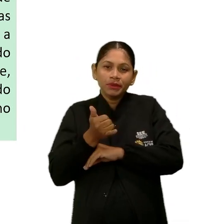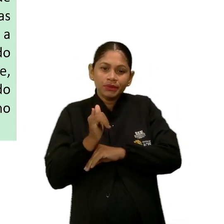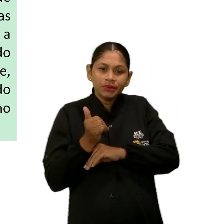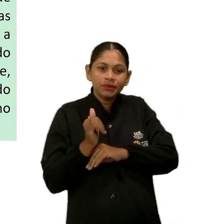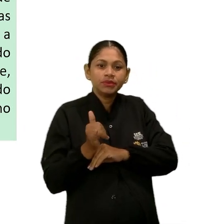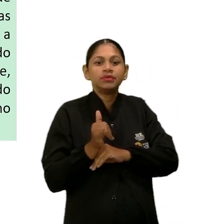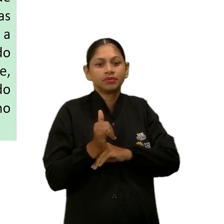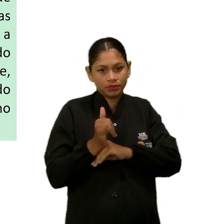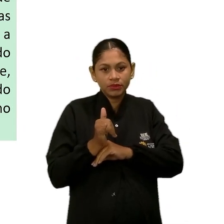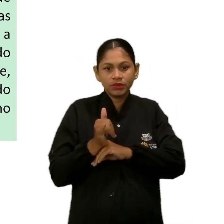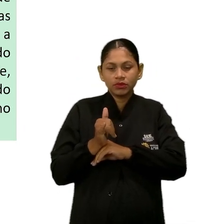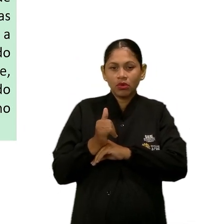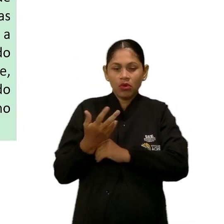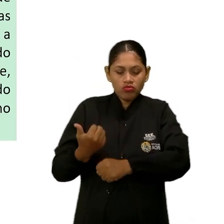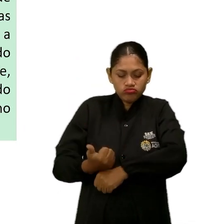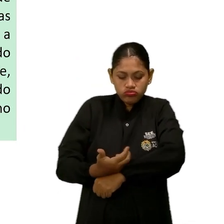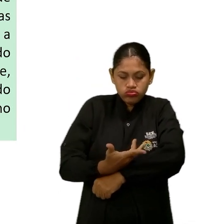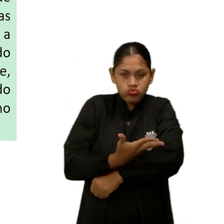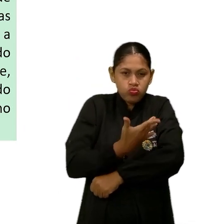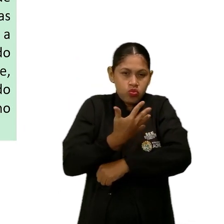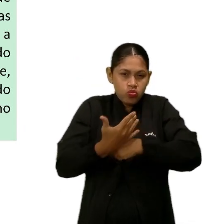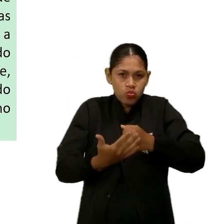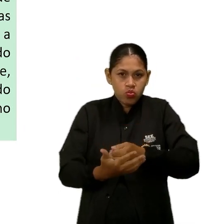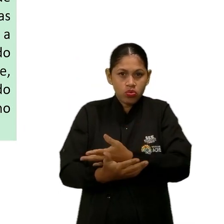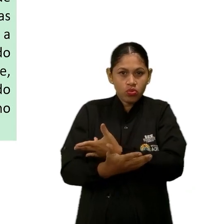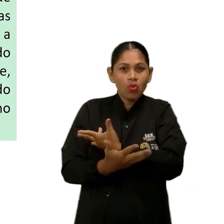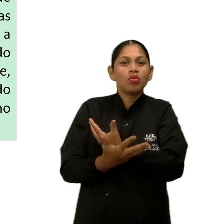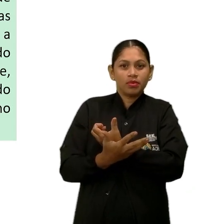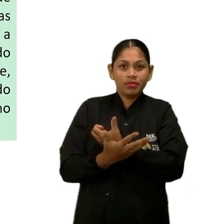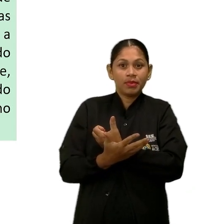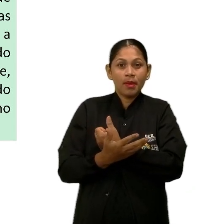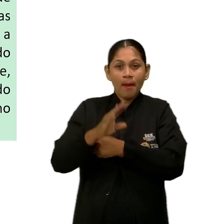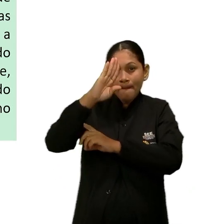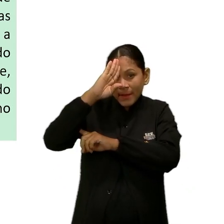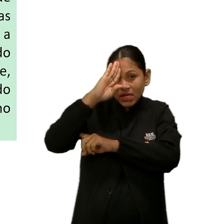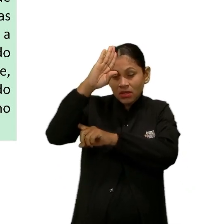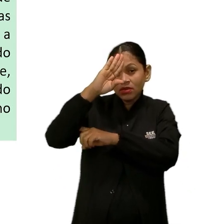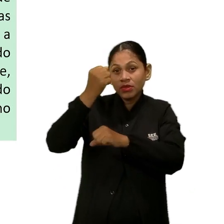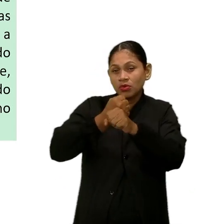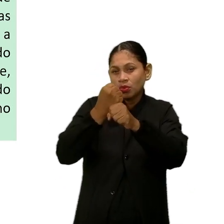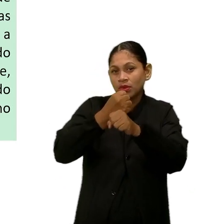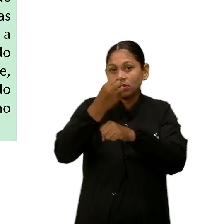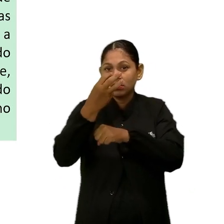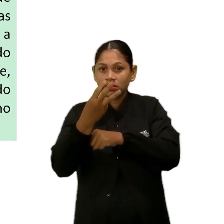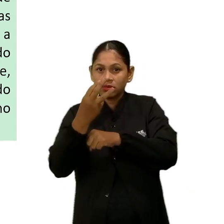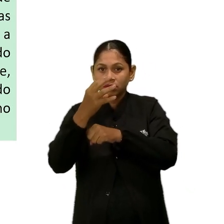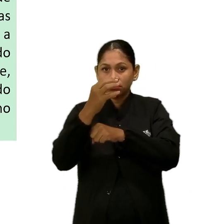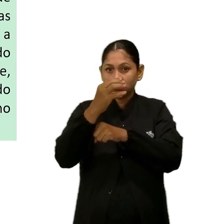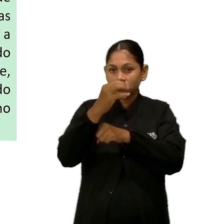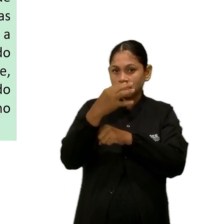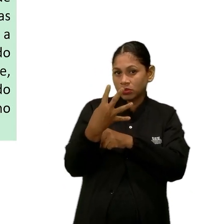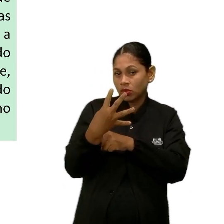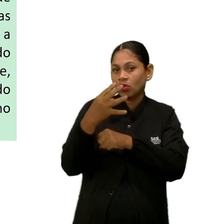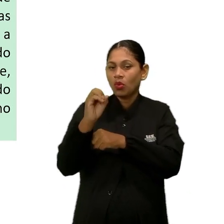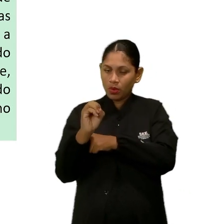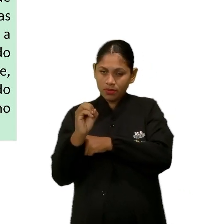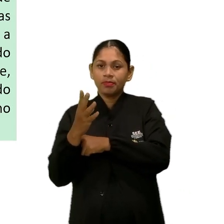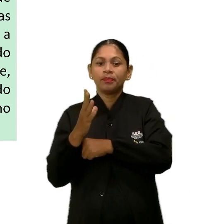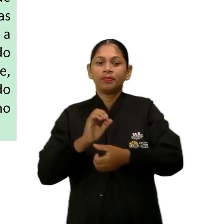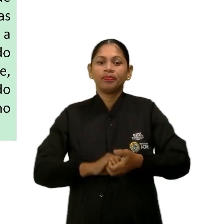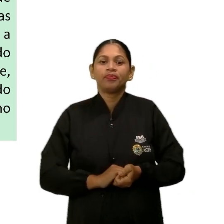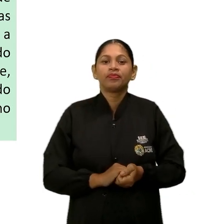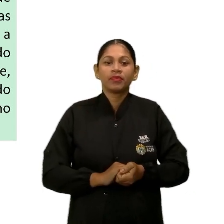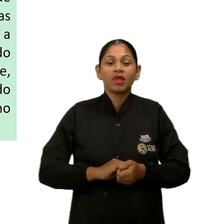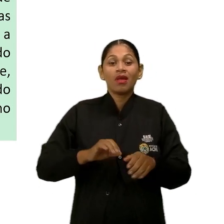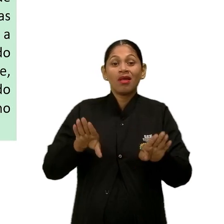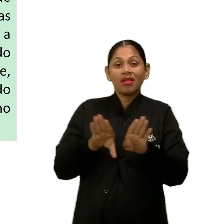forma artística e envolvente, especialmente nos anos 30 e 40. E os gangster, que abordam a vida